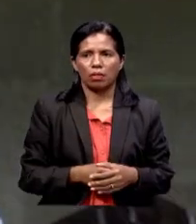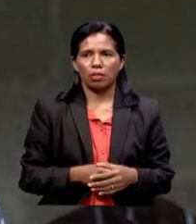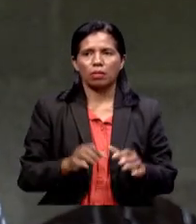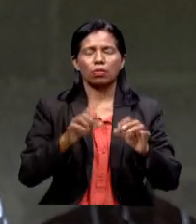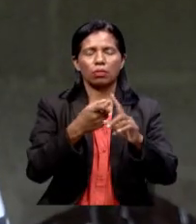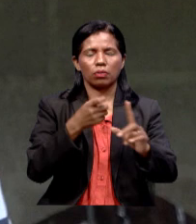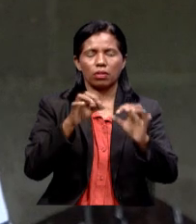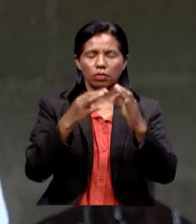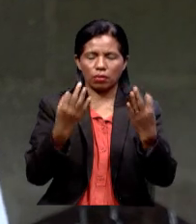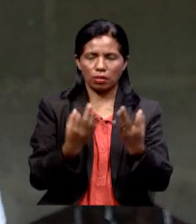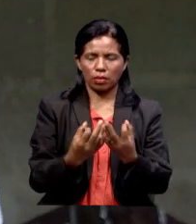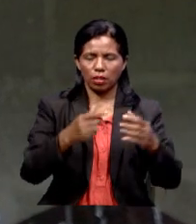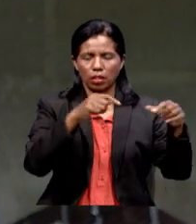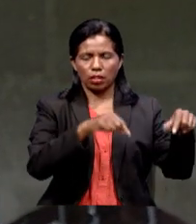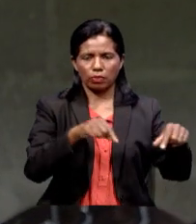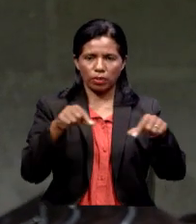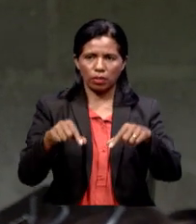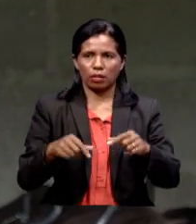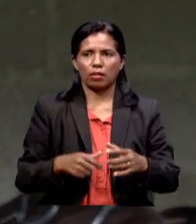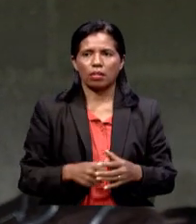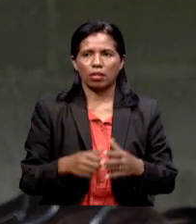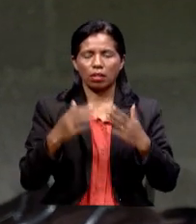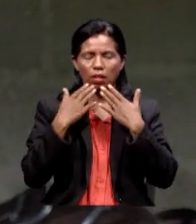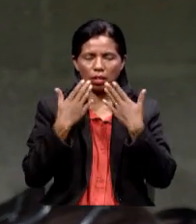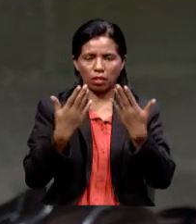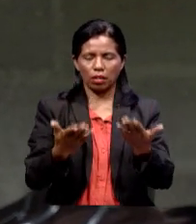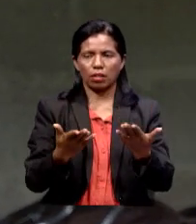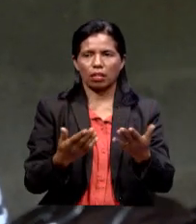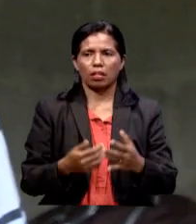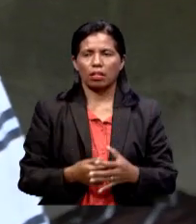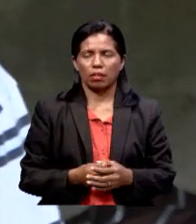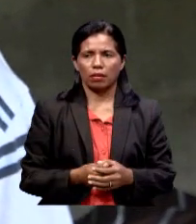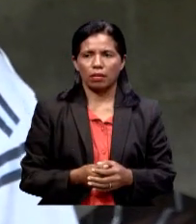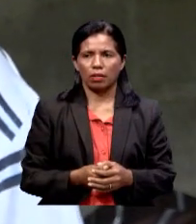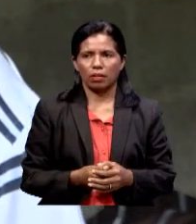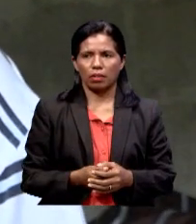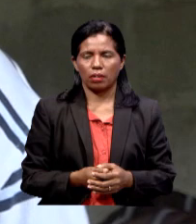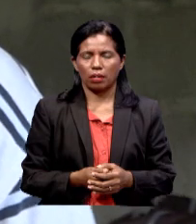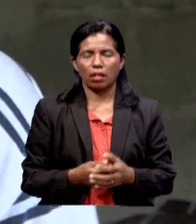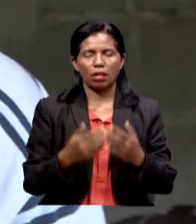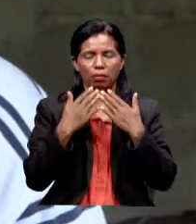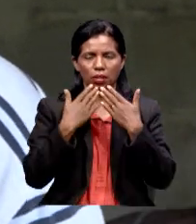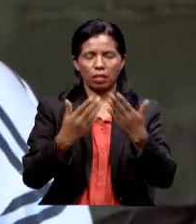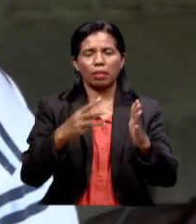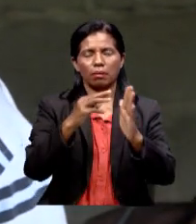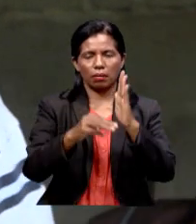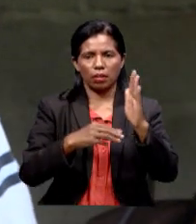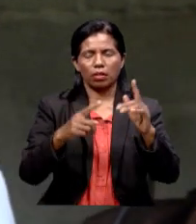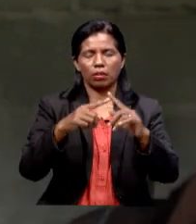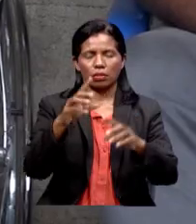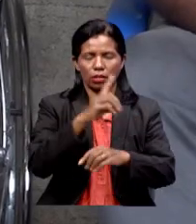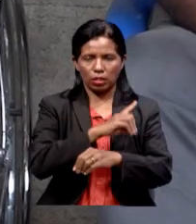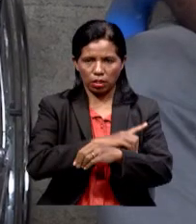familia, deficiencia, ato agradece wa in media nebe ohingaro